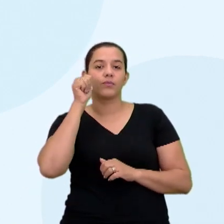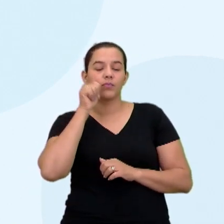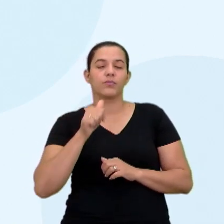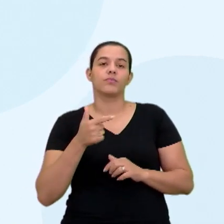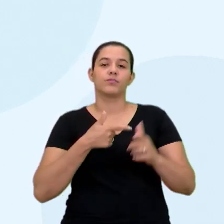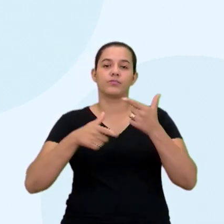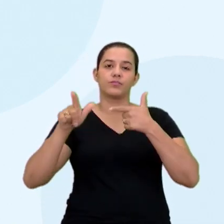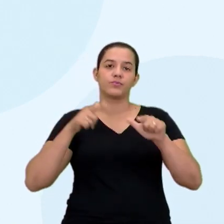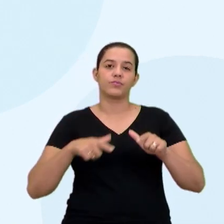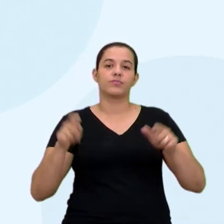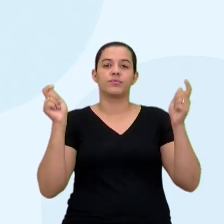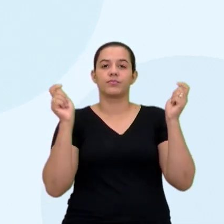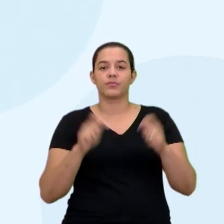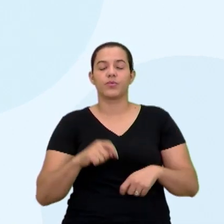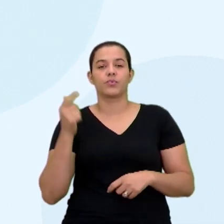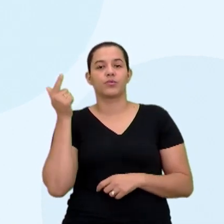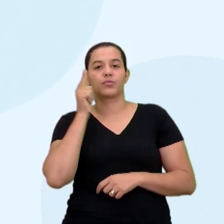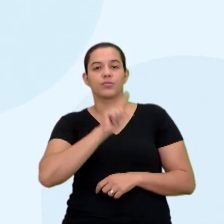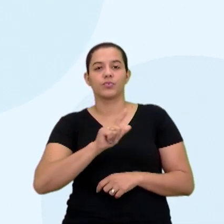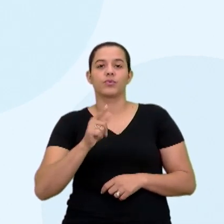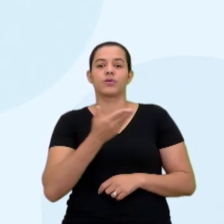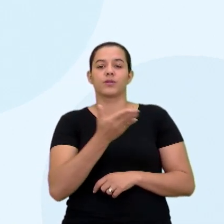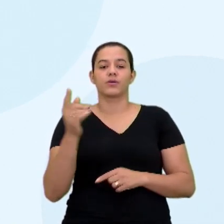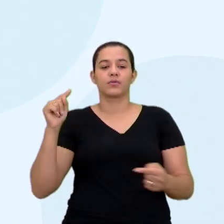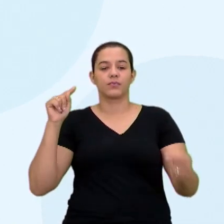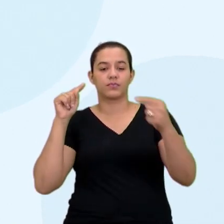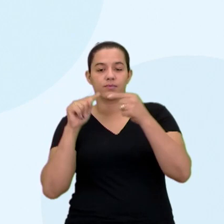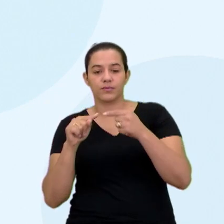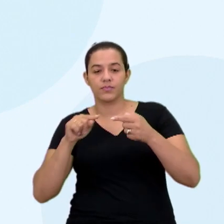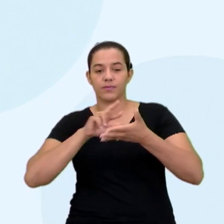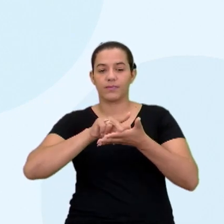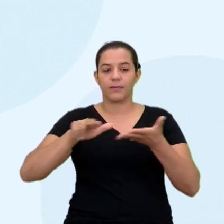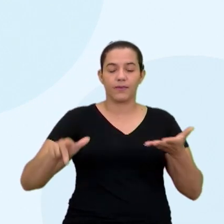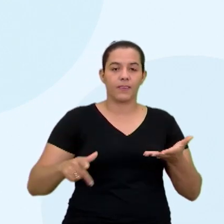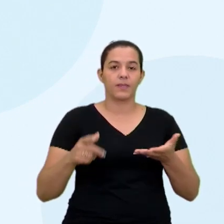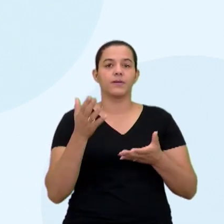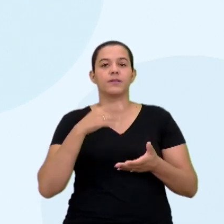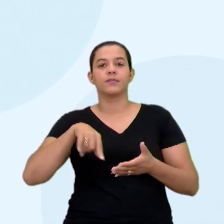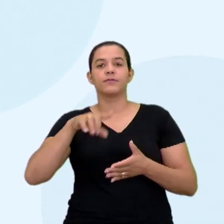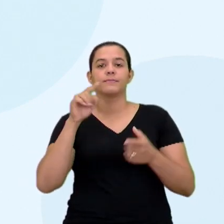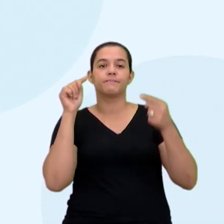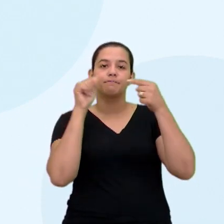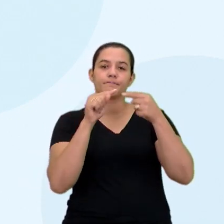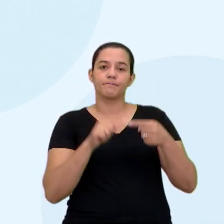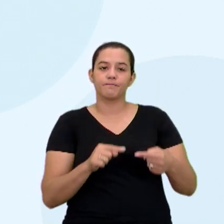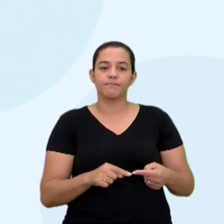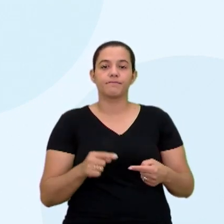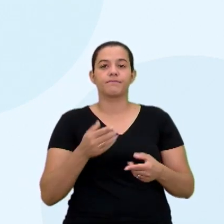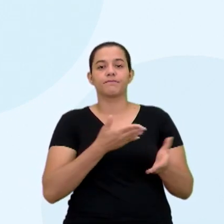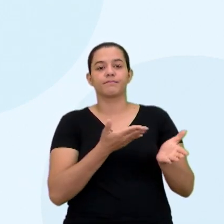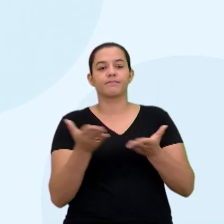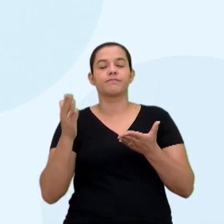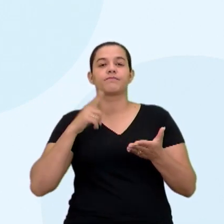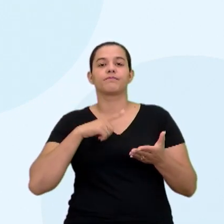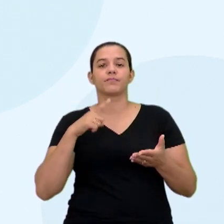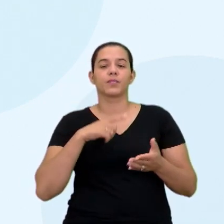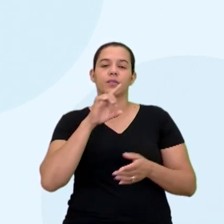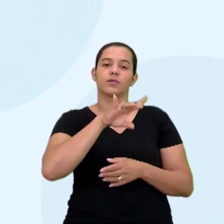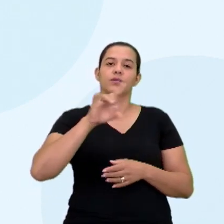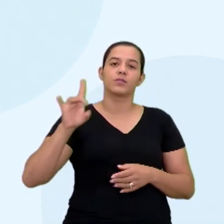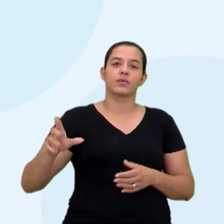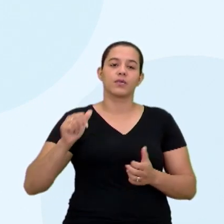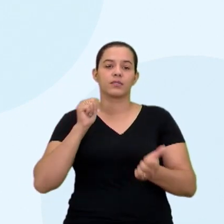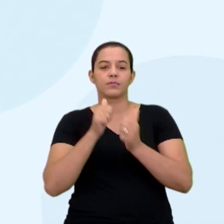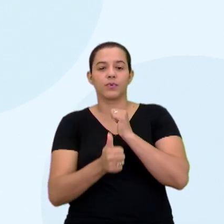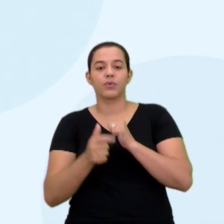de Atletas possui um poder muito mais relacionado com sugestões de medidas de acordo com a demanda dos atletas de cada esporte do